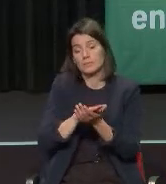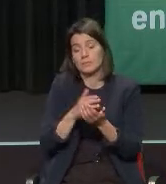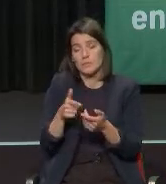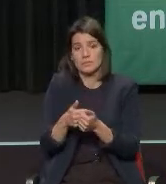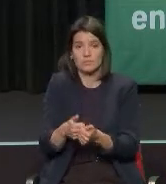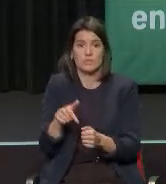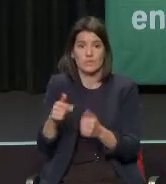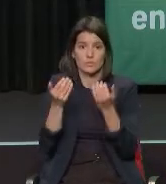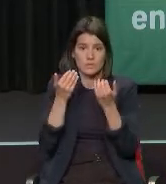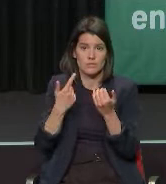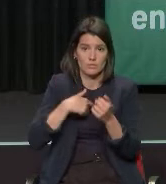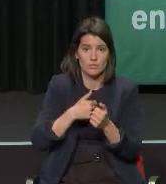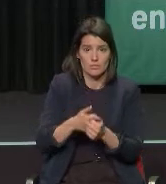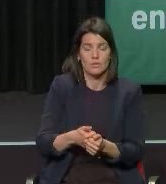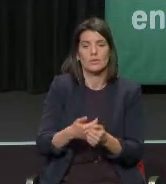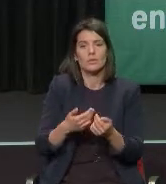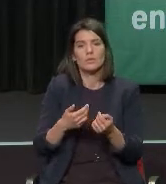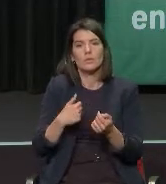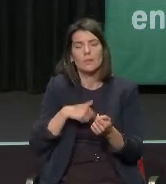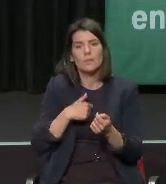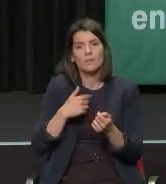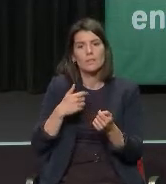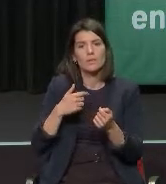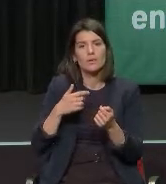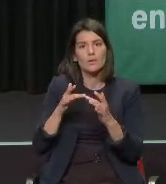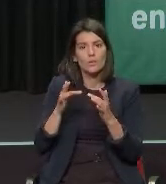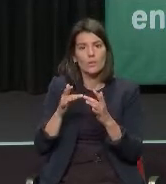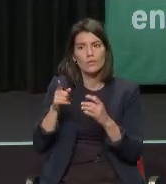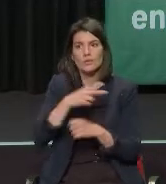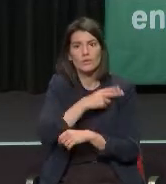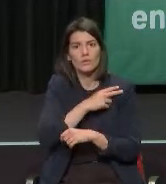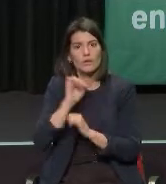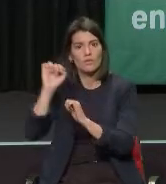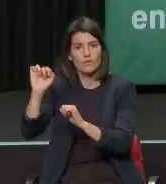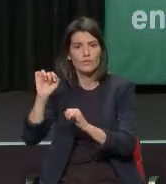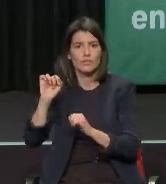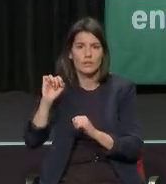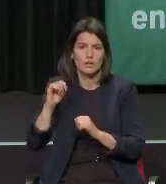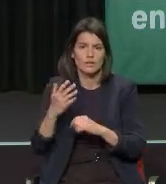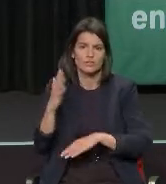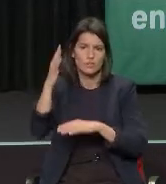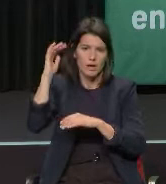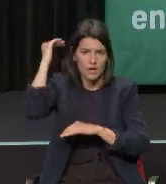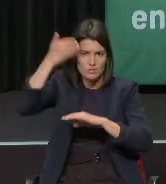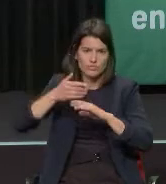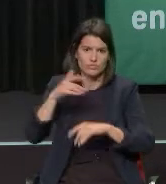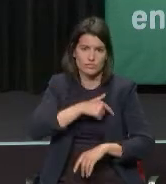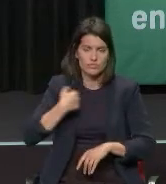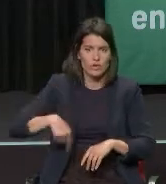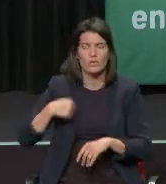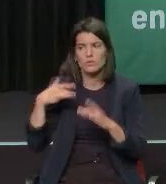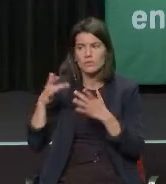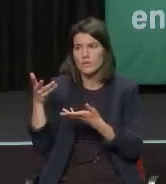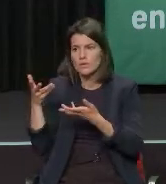Baseando-nos nestes dados, contactámos a Academia Aeroespacial da China